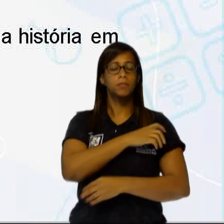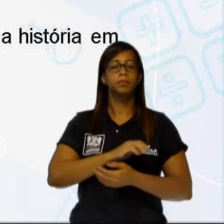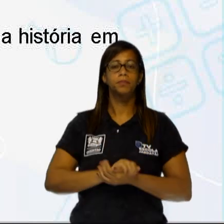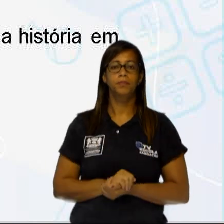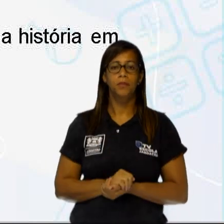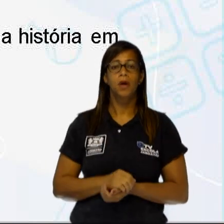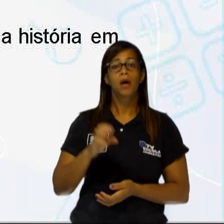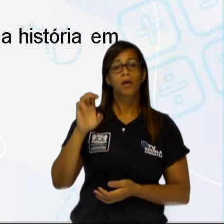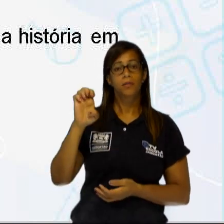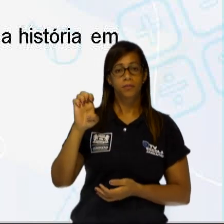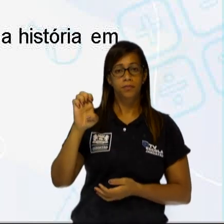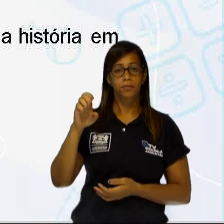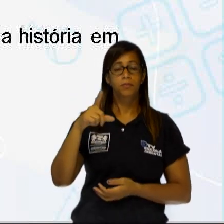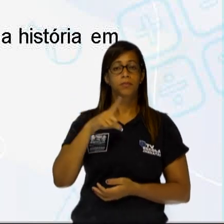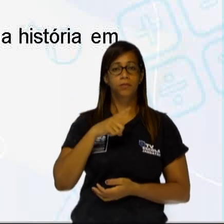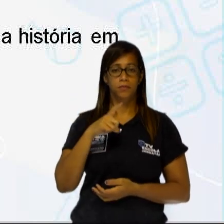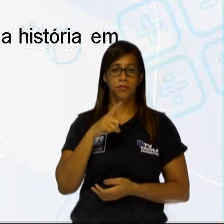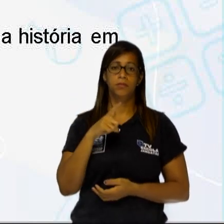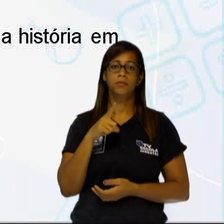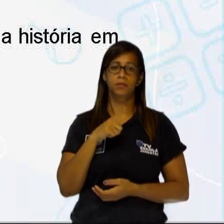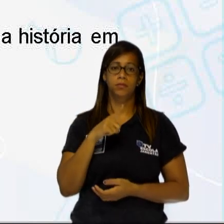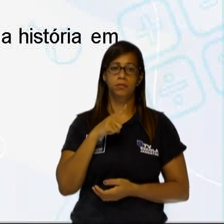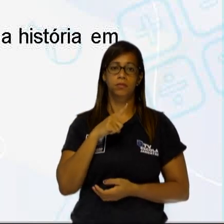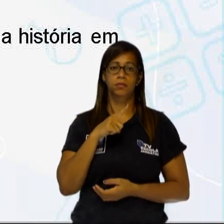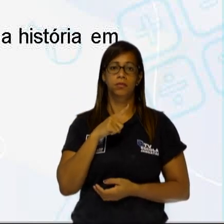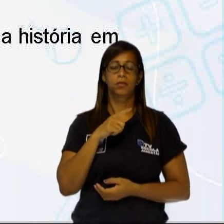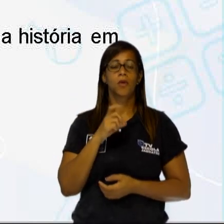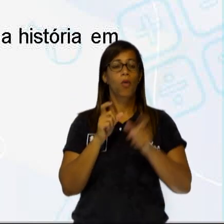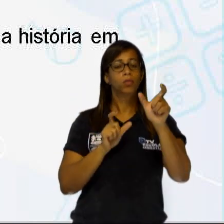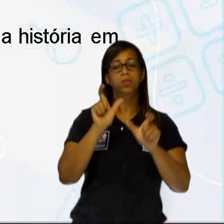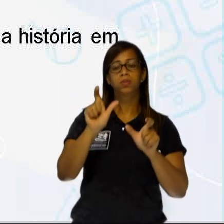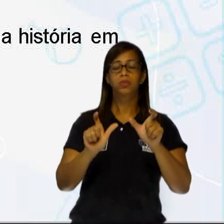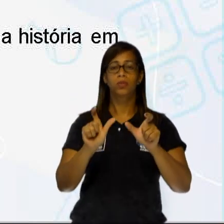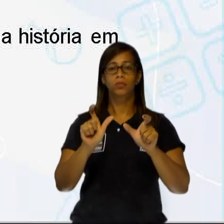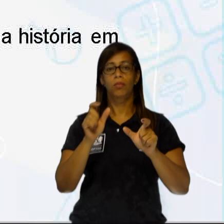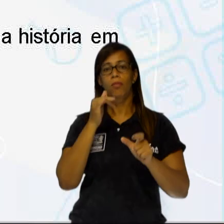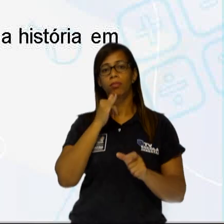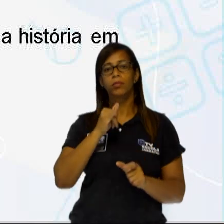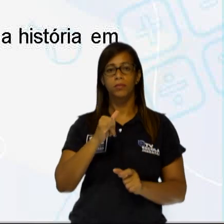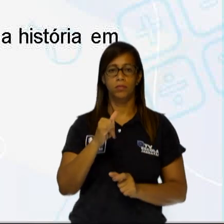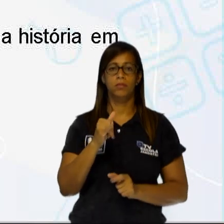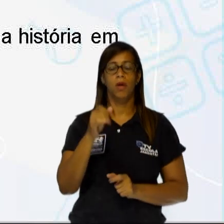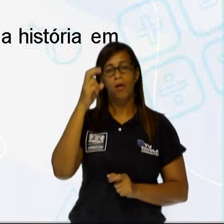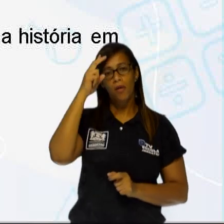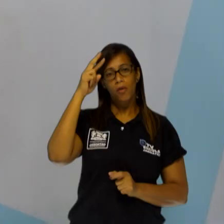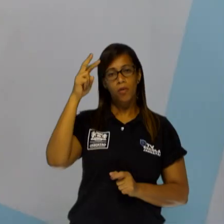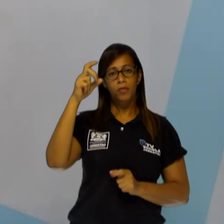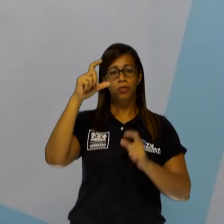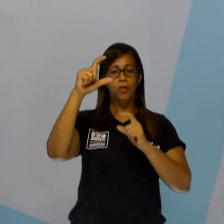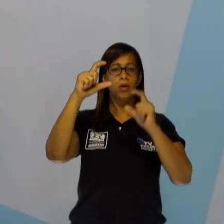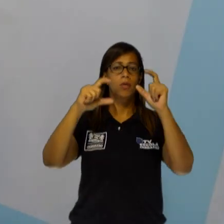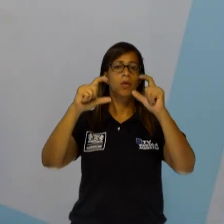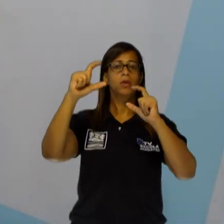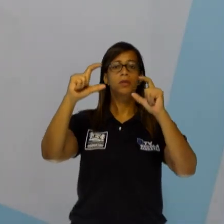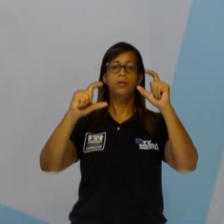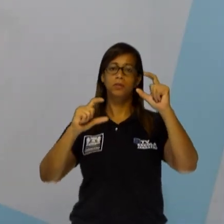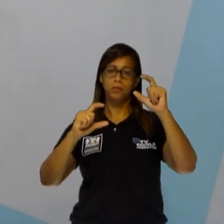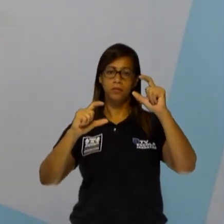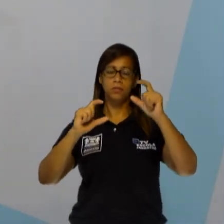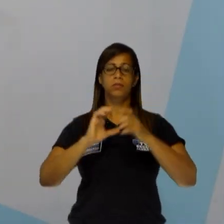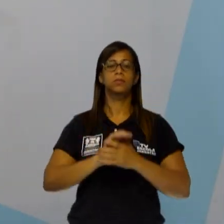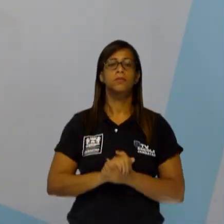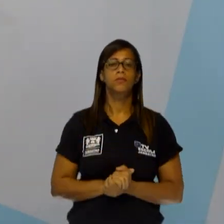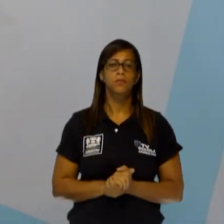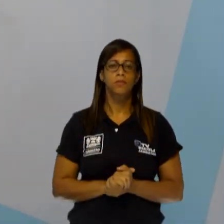a utilização de balões de fala, como recurso de intertextualidade com uma história em quadrinhos. Apesar do balão de fala também ser